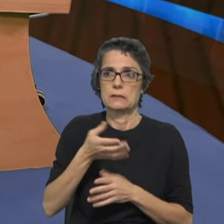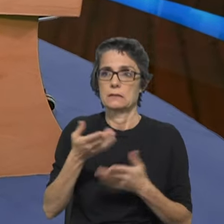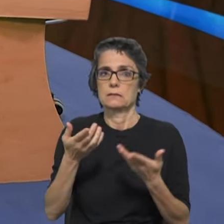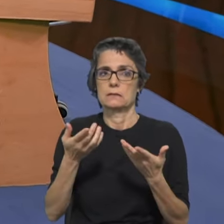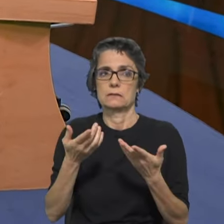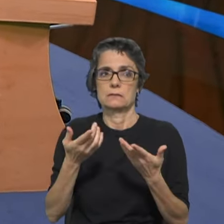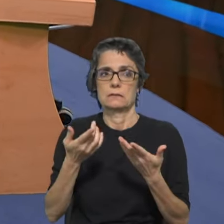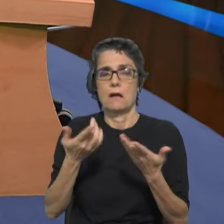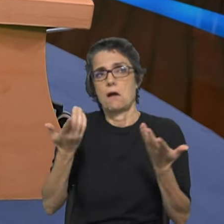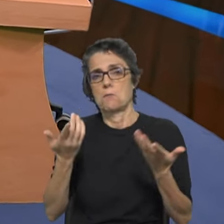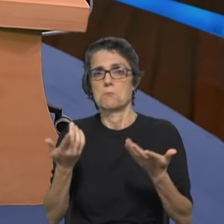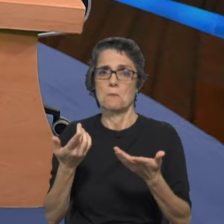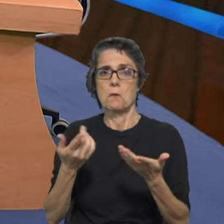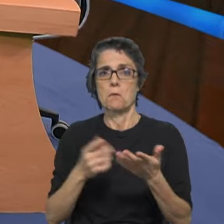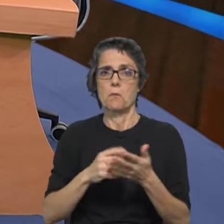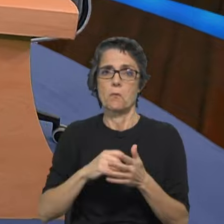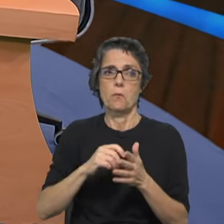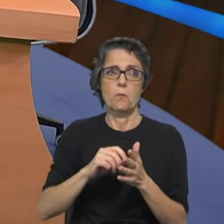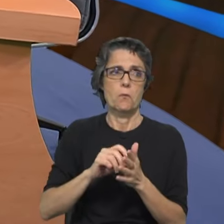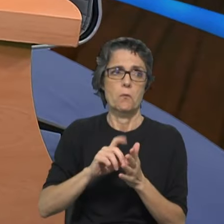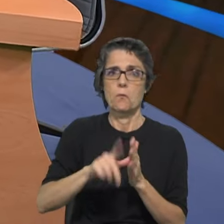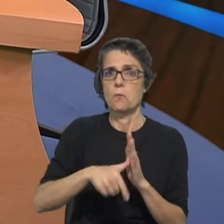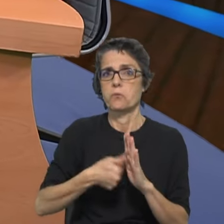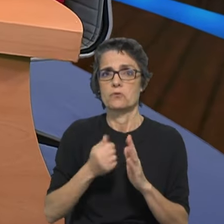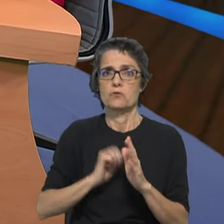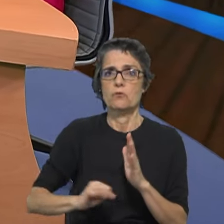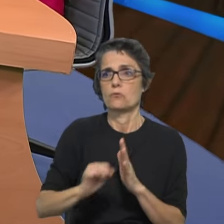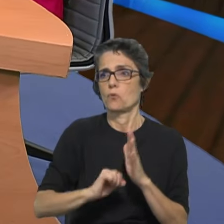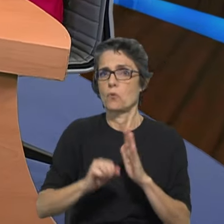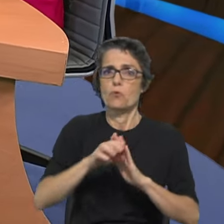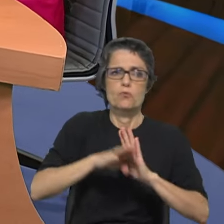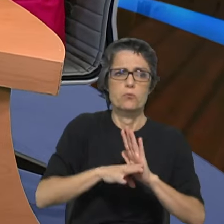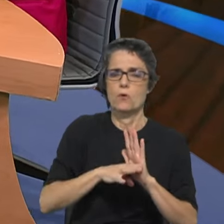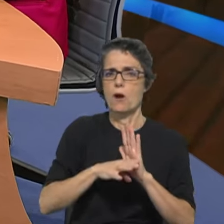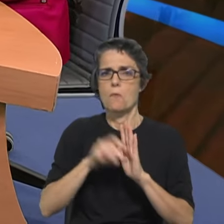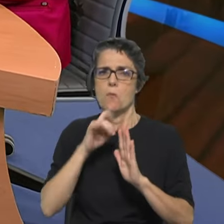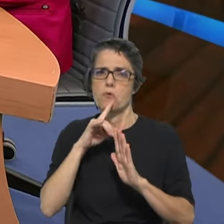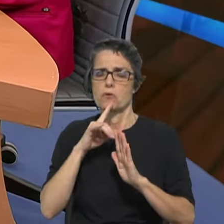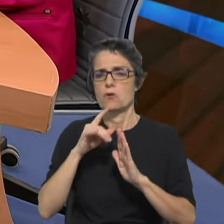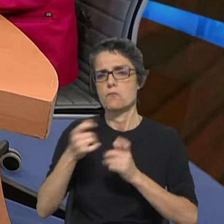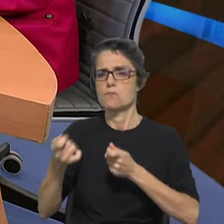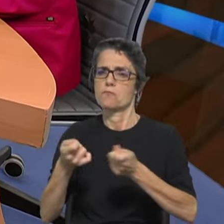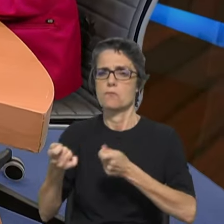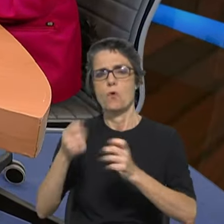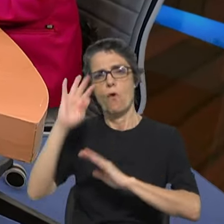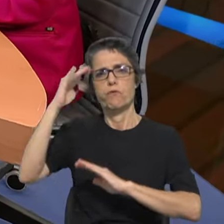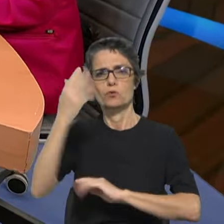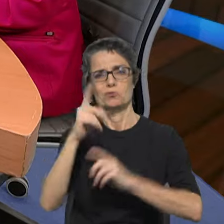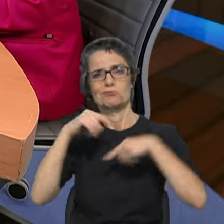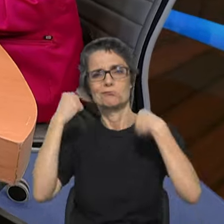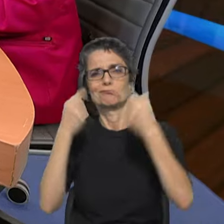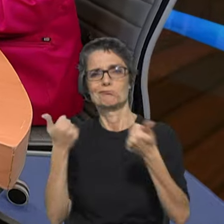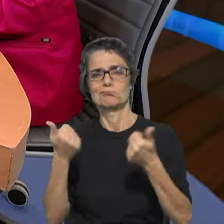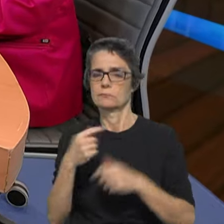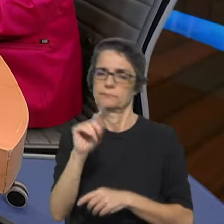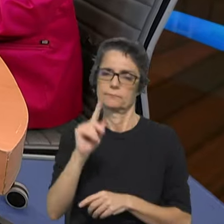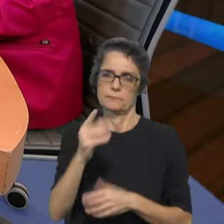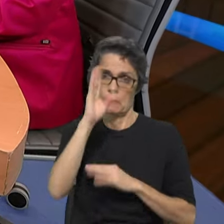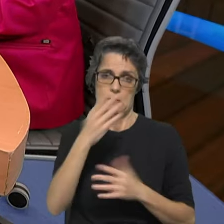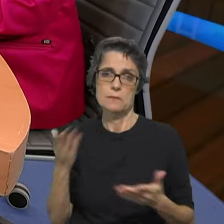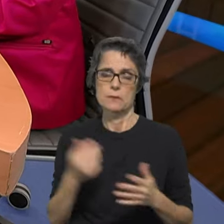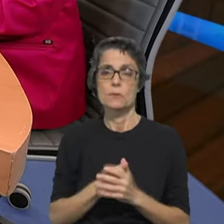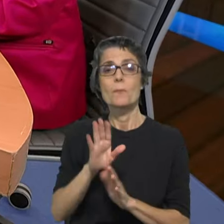enfim, um programa a falar de um futuro só risonho. Mas há um diagnóstico que o Centro de Reflexão Cristã já